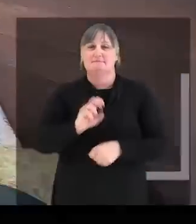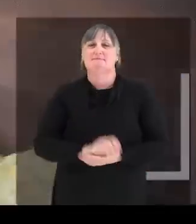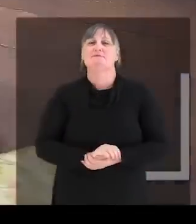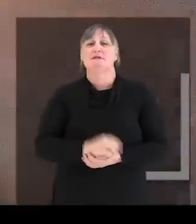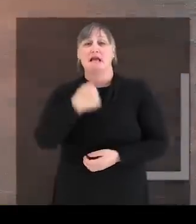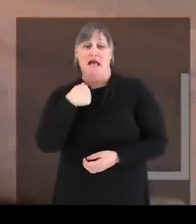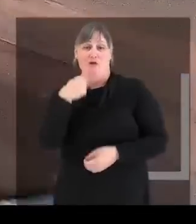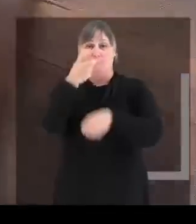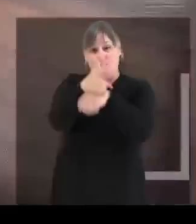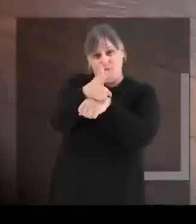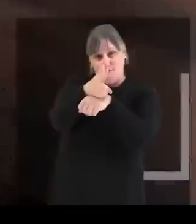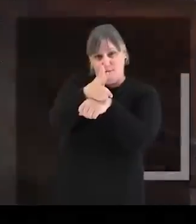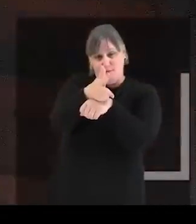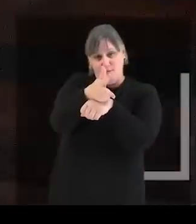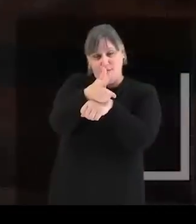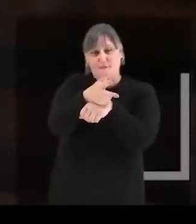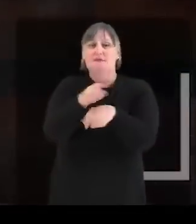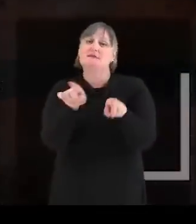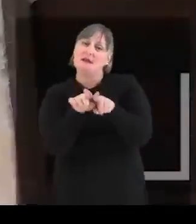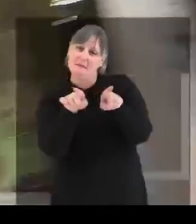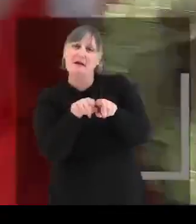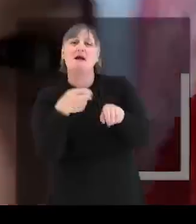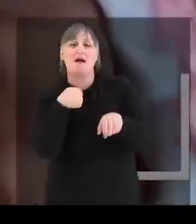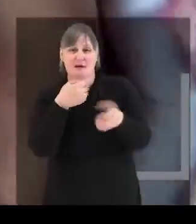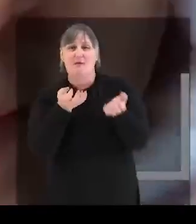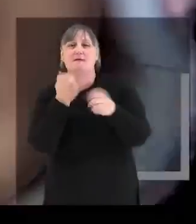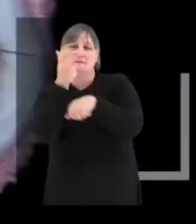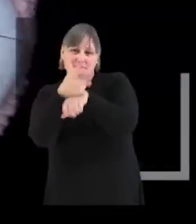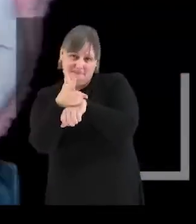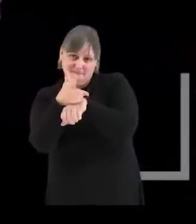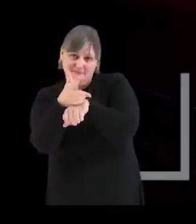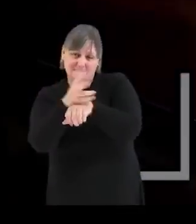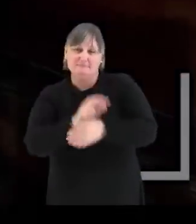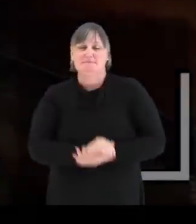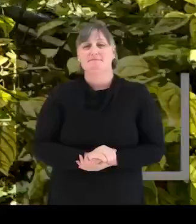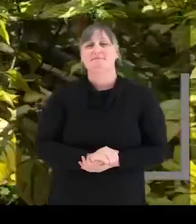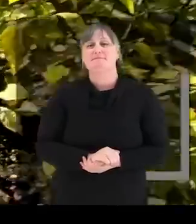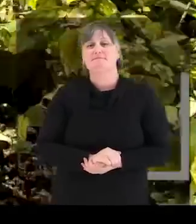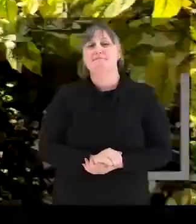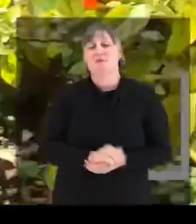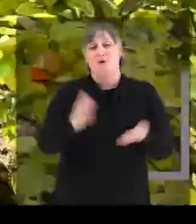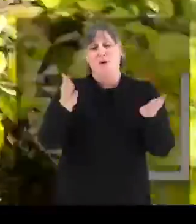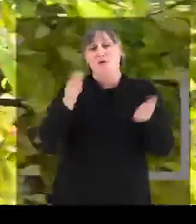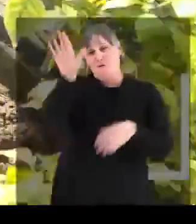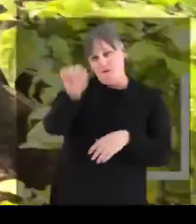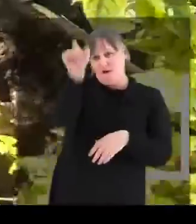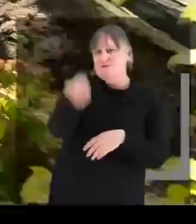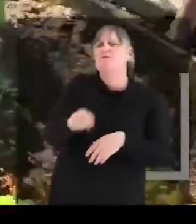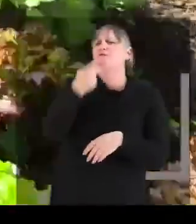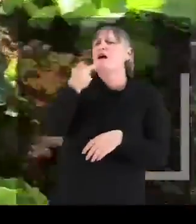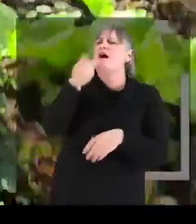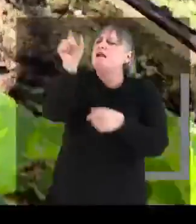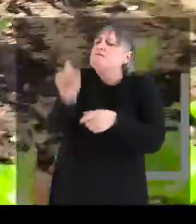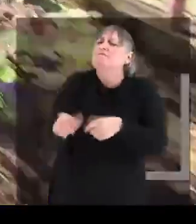Eu tô filmando. Eu tô filmando. Sério? Ô, Giovana, fala alguma coisa